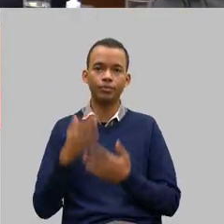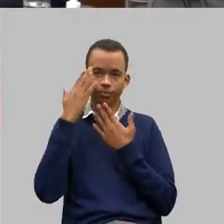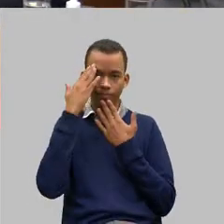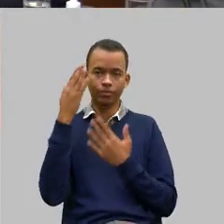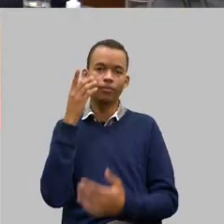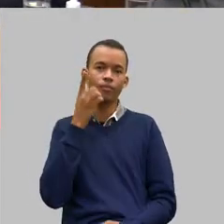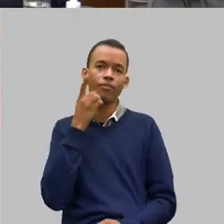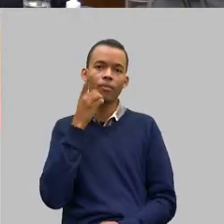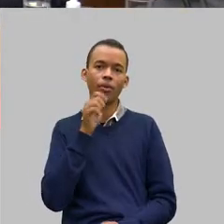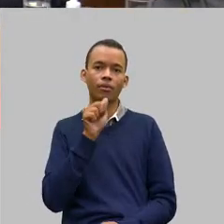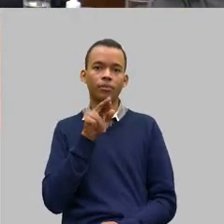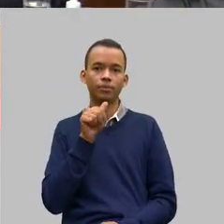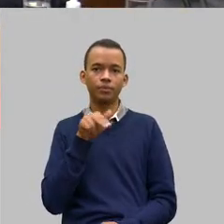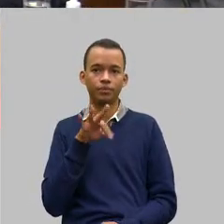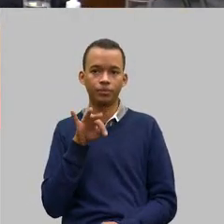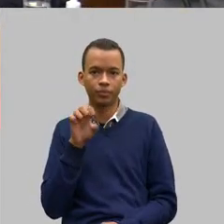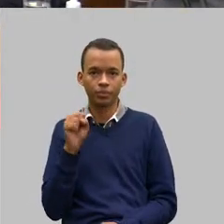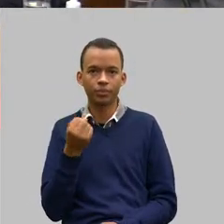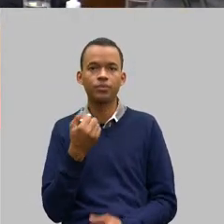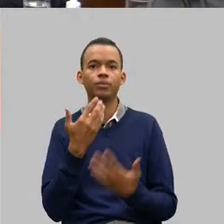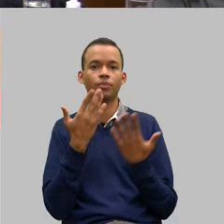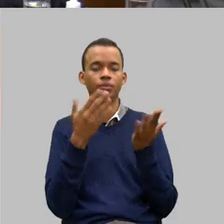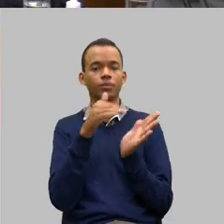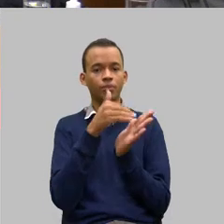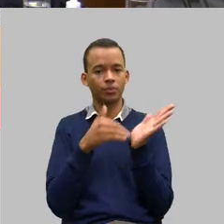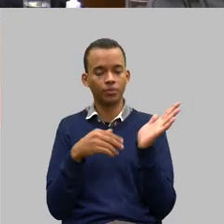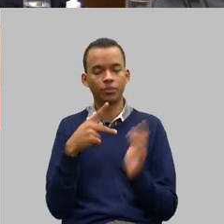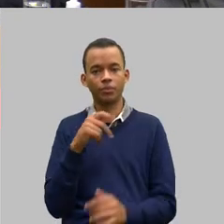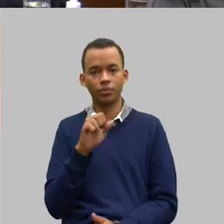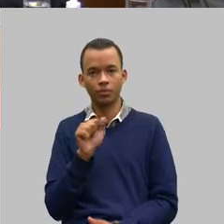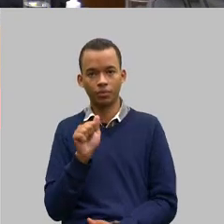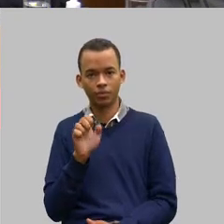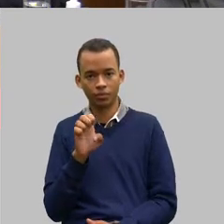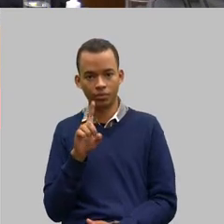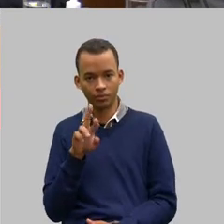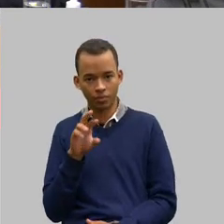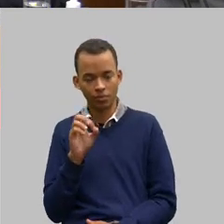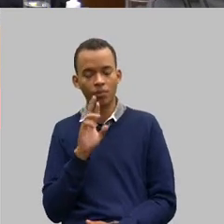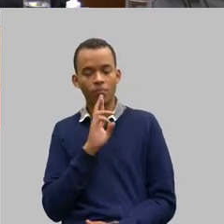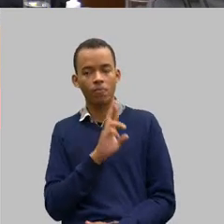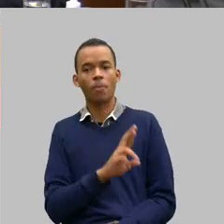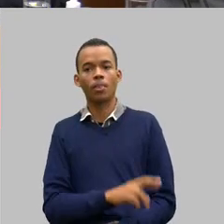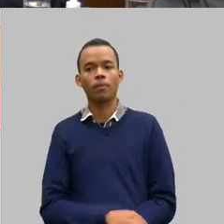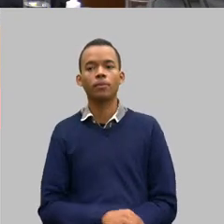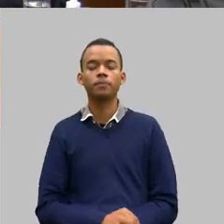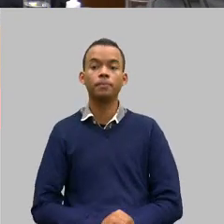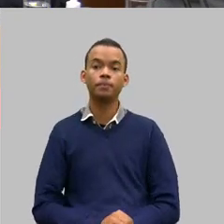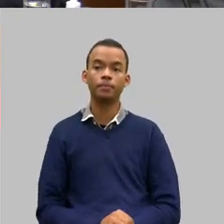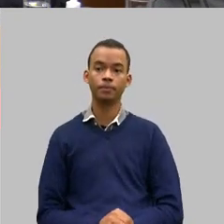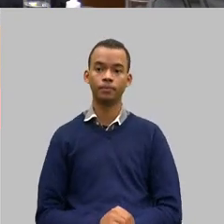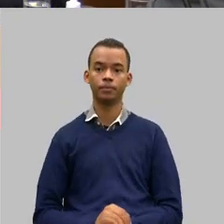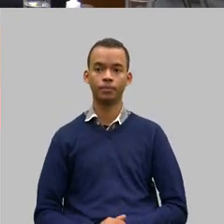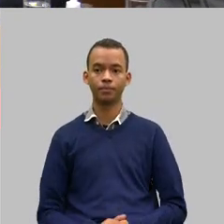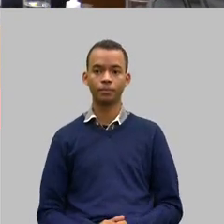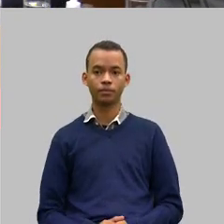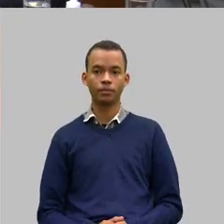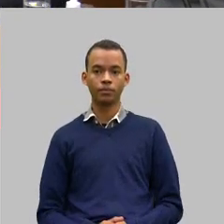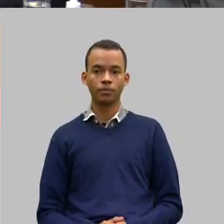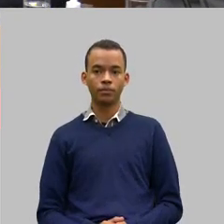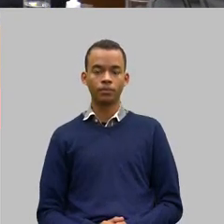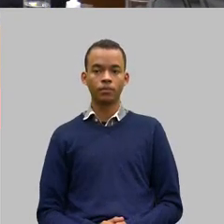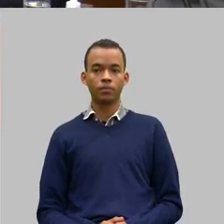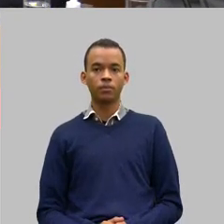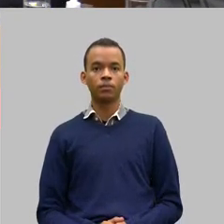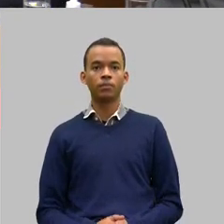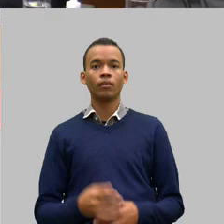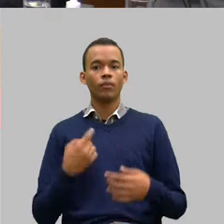passo a palavra ao secretário Pedro para suas considerações Deputado V vou ser